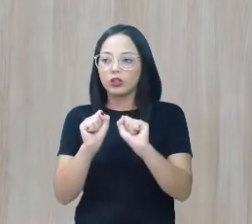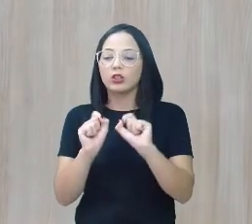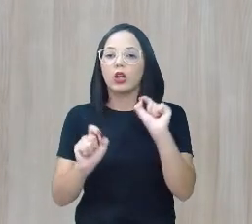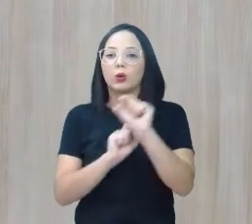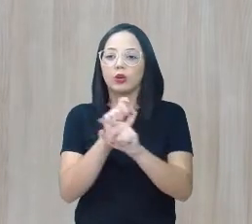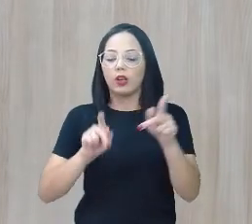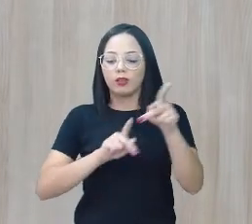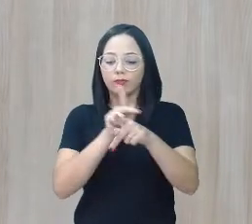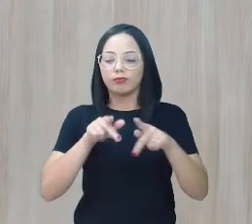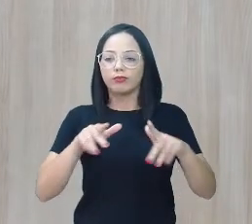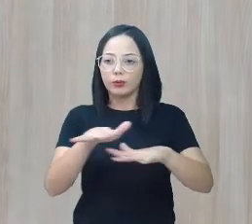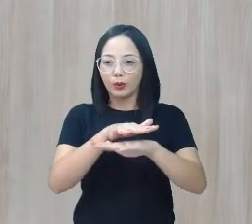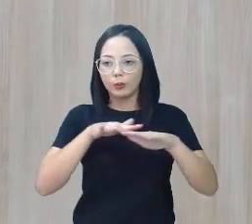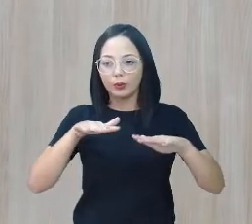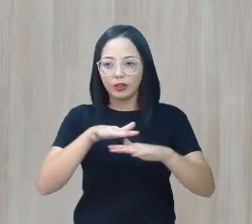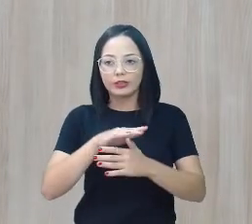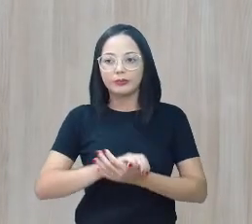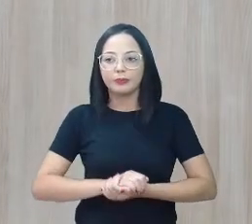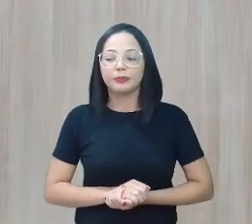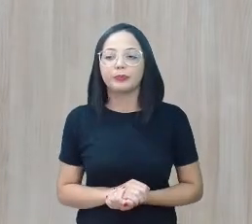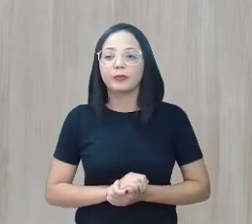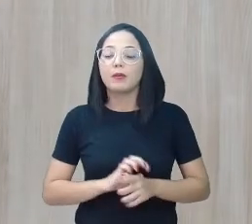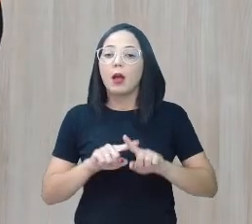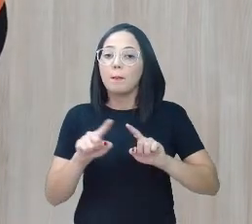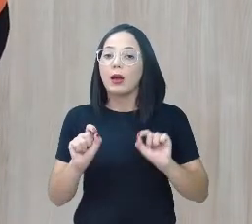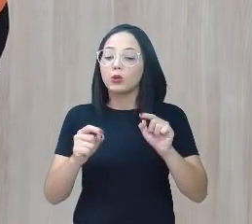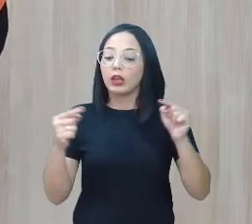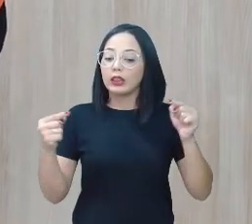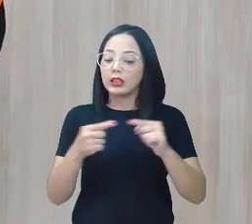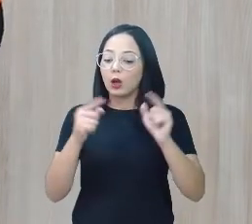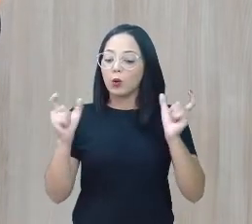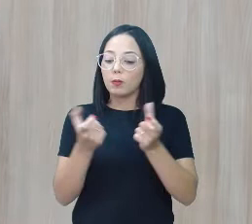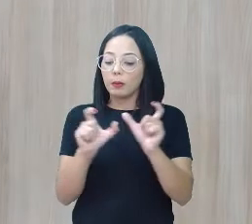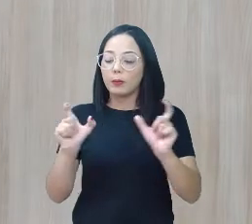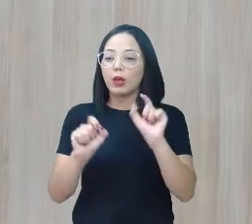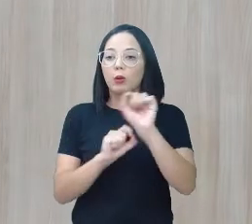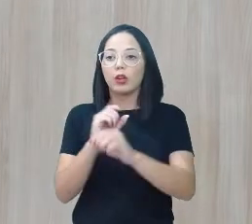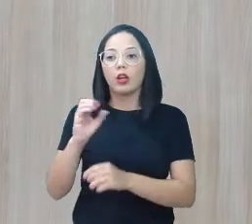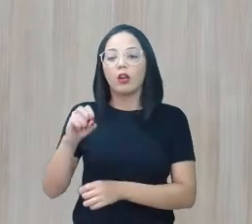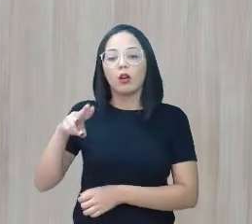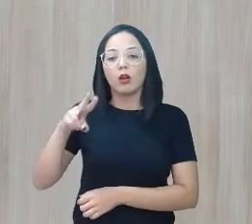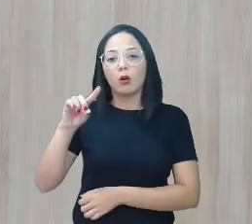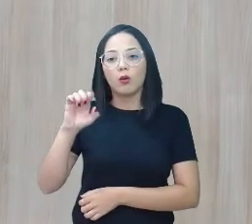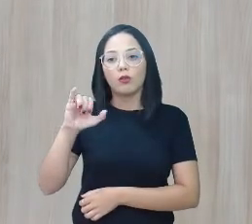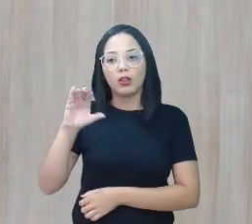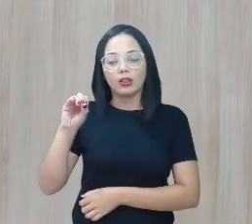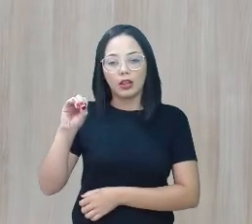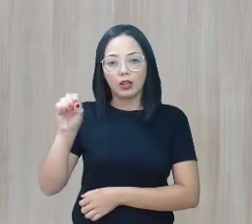norma popular. Mas na norma culta é convidei-o.